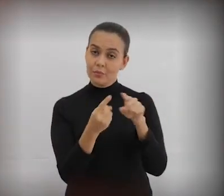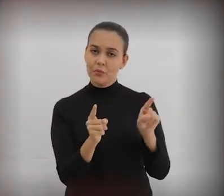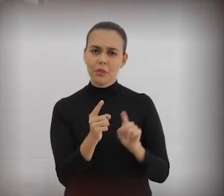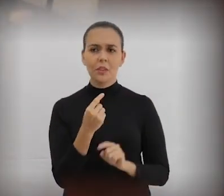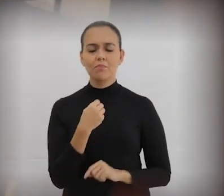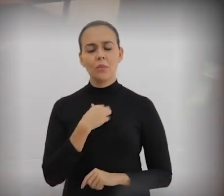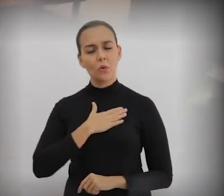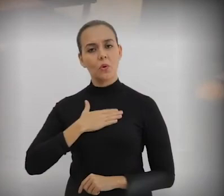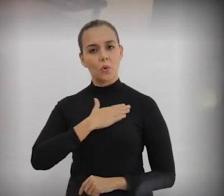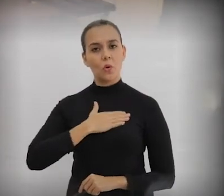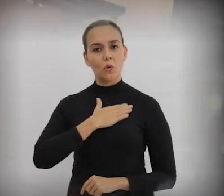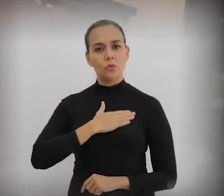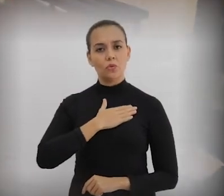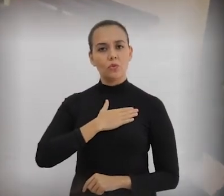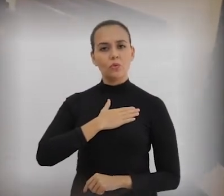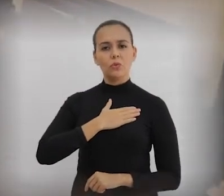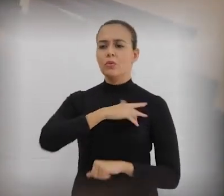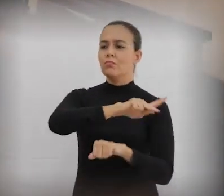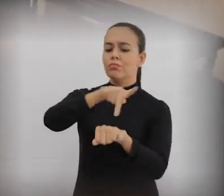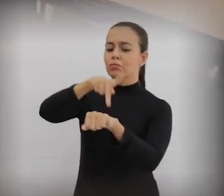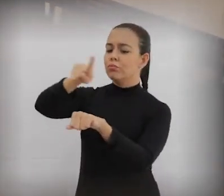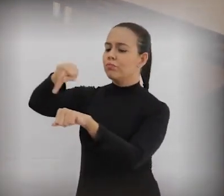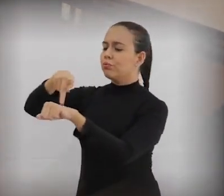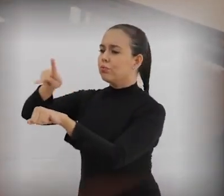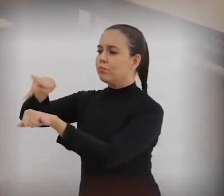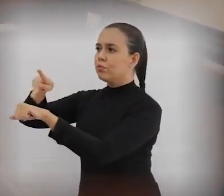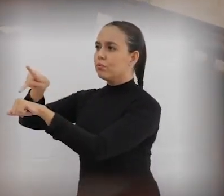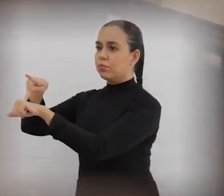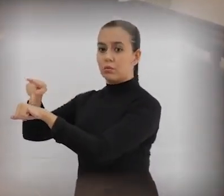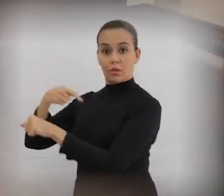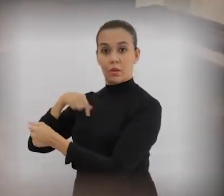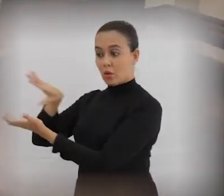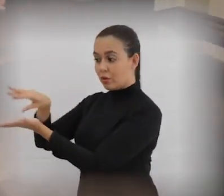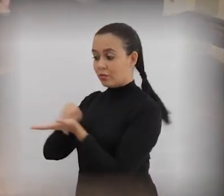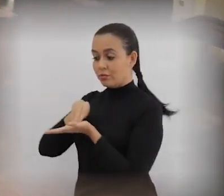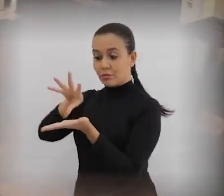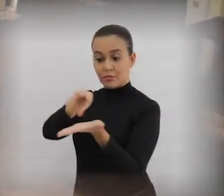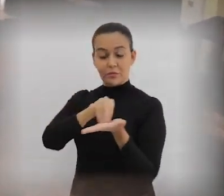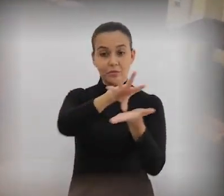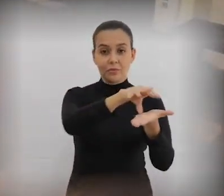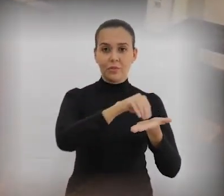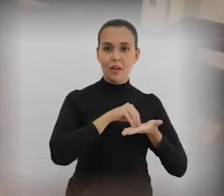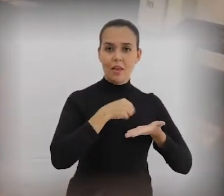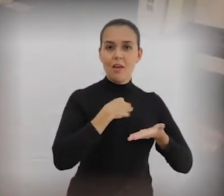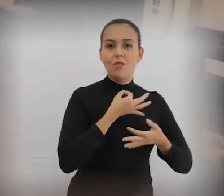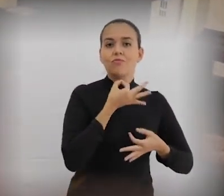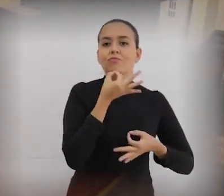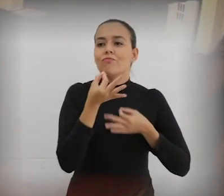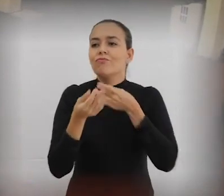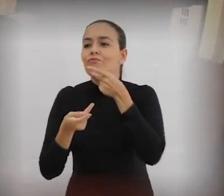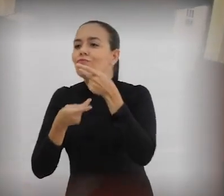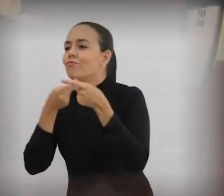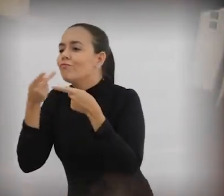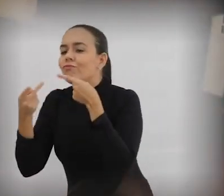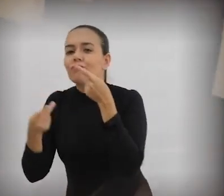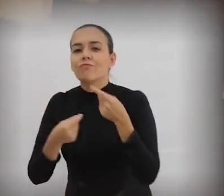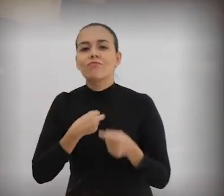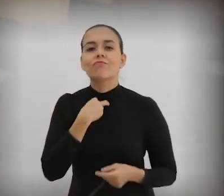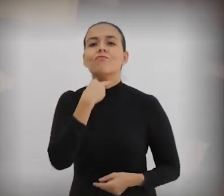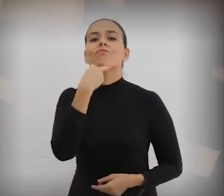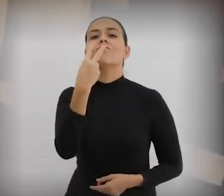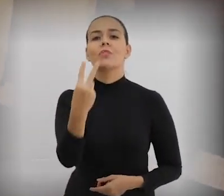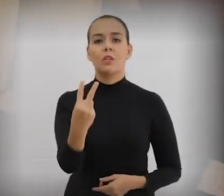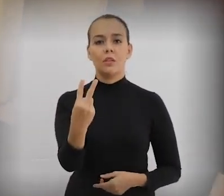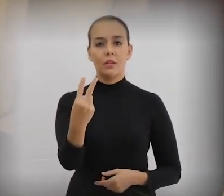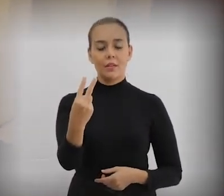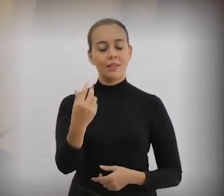disso. 1000 nações moldaram minha cara, minha voz, uso para dizer o que se cala. Ser